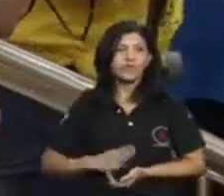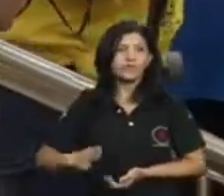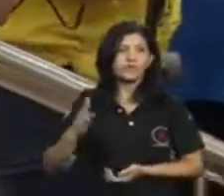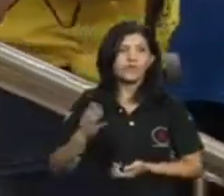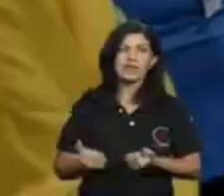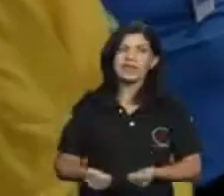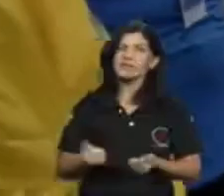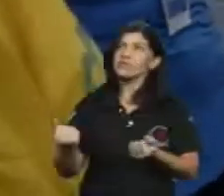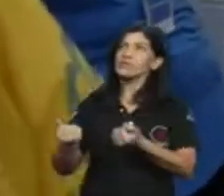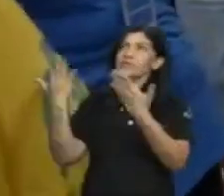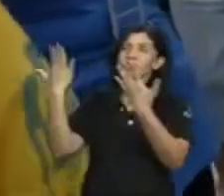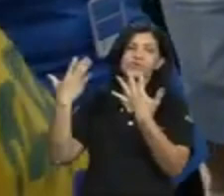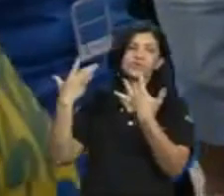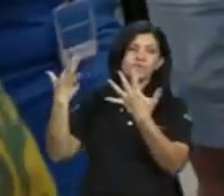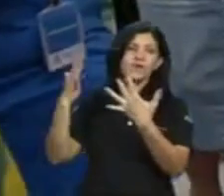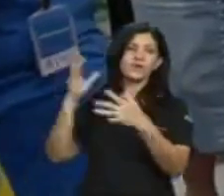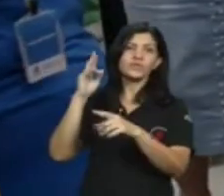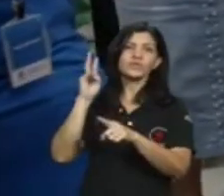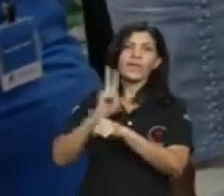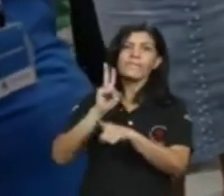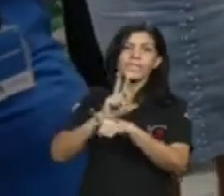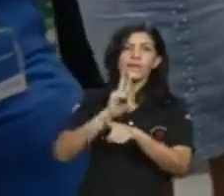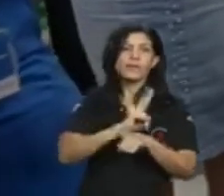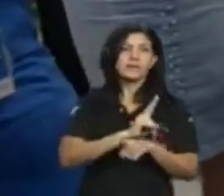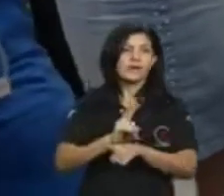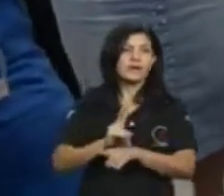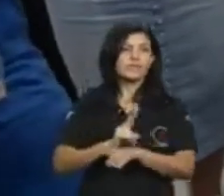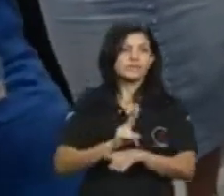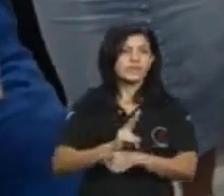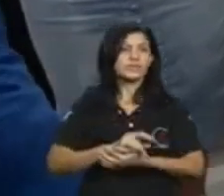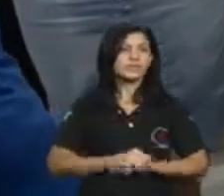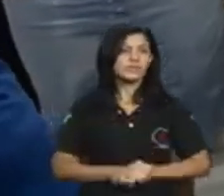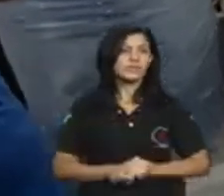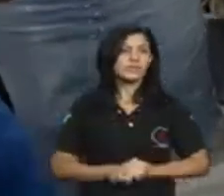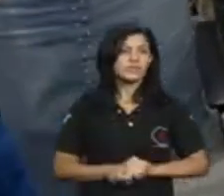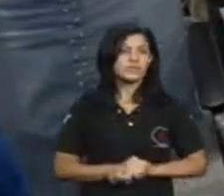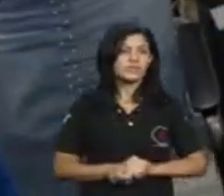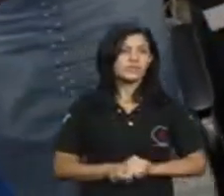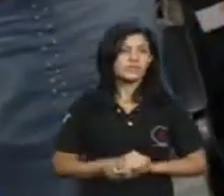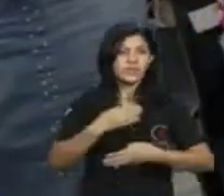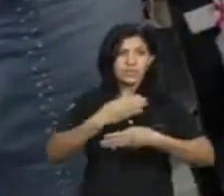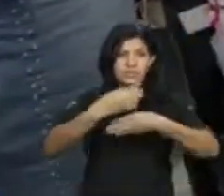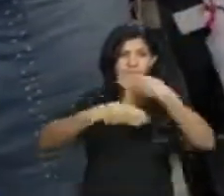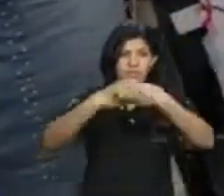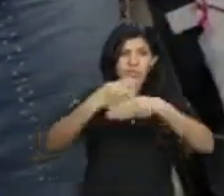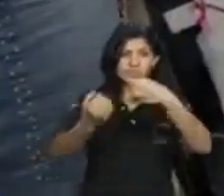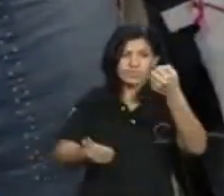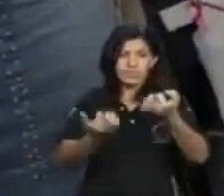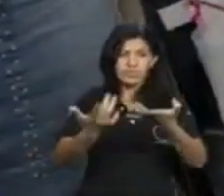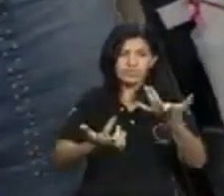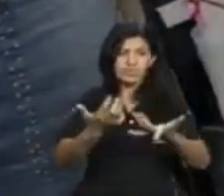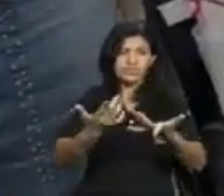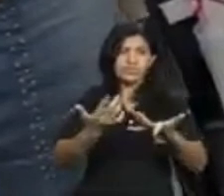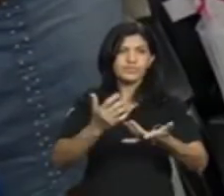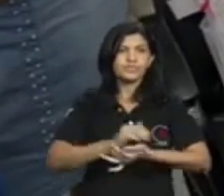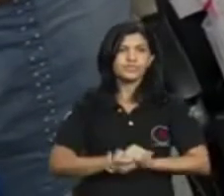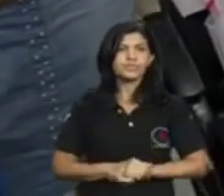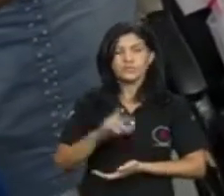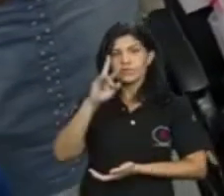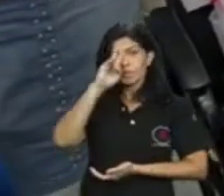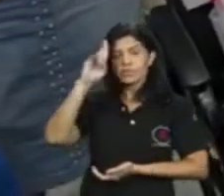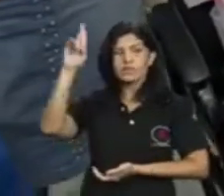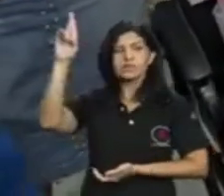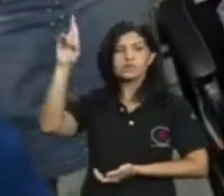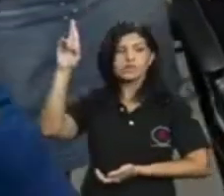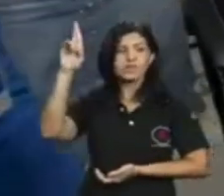mãos. Protege, circunda com uma muralha de fogo. Senhor,